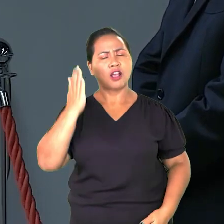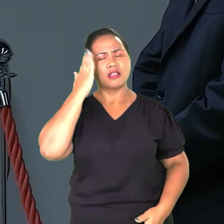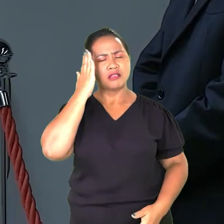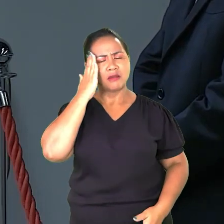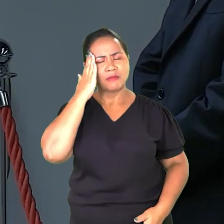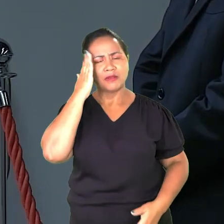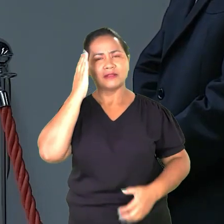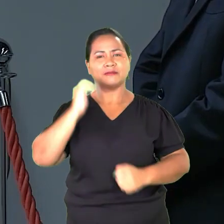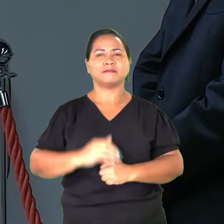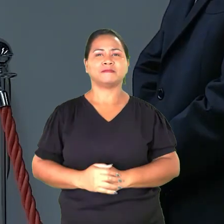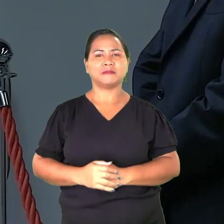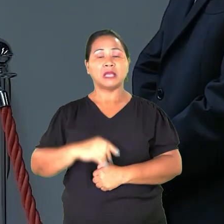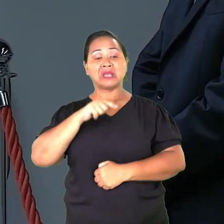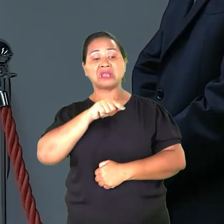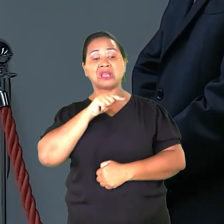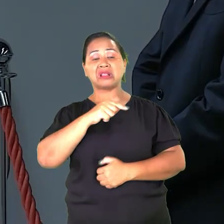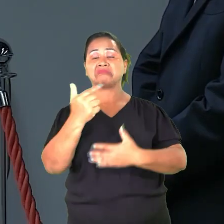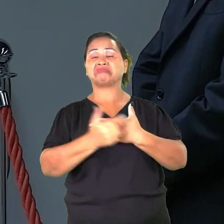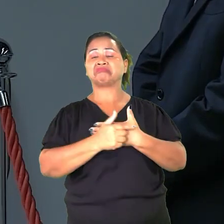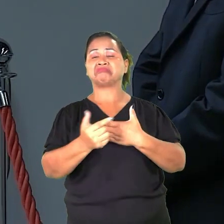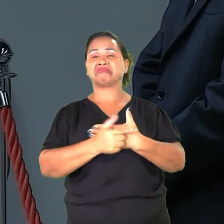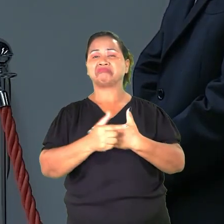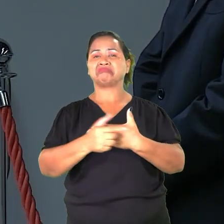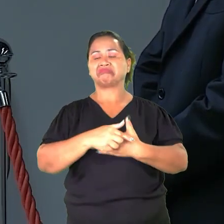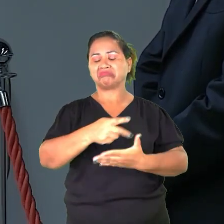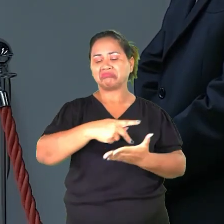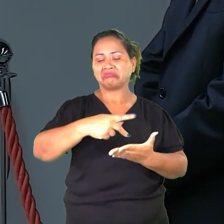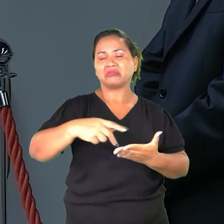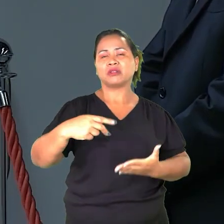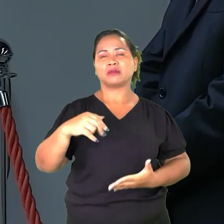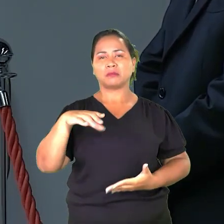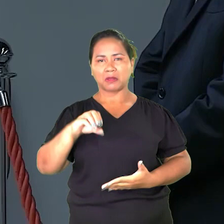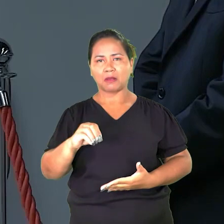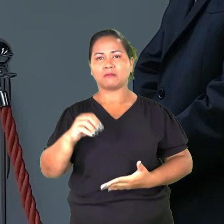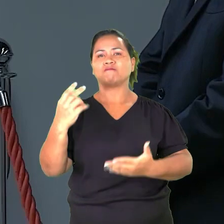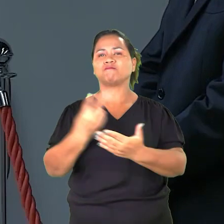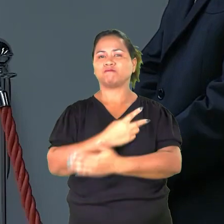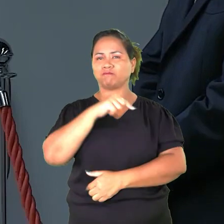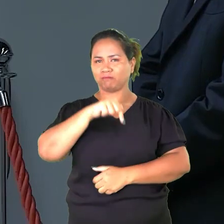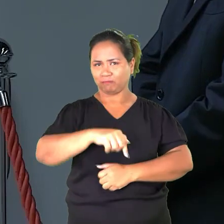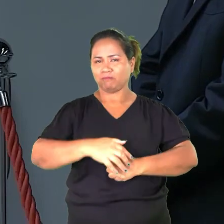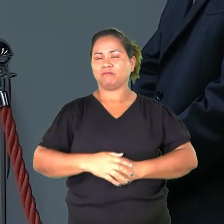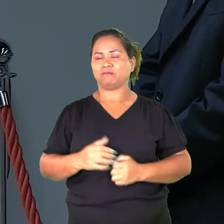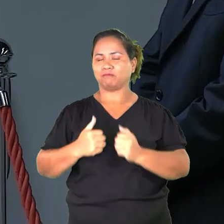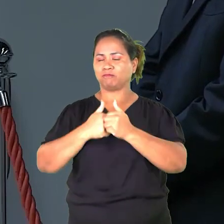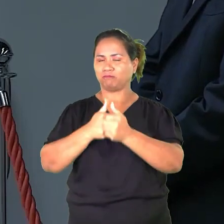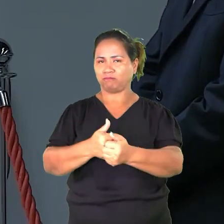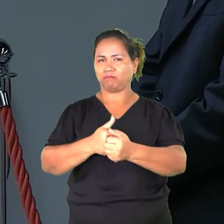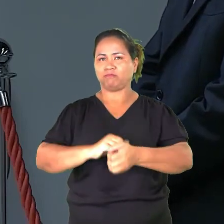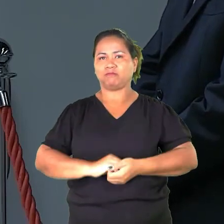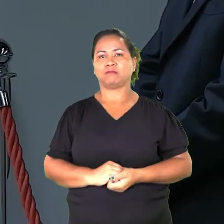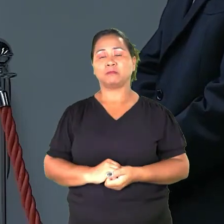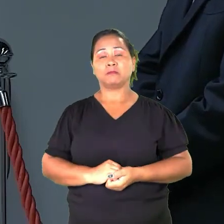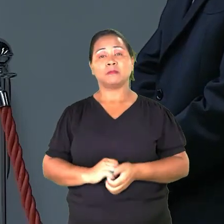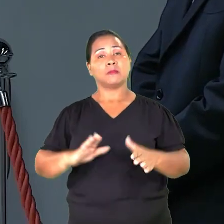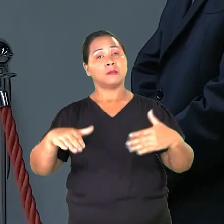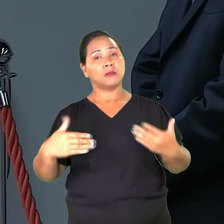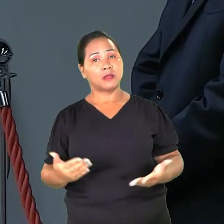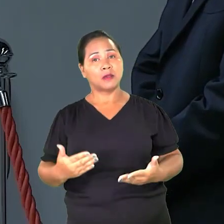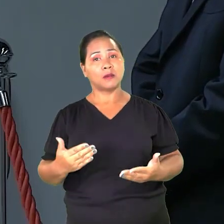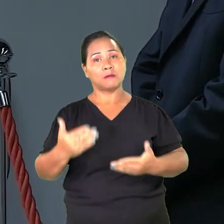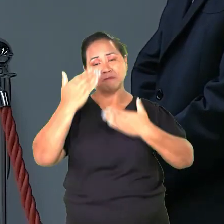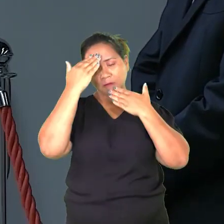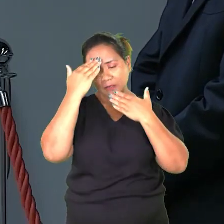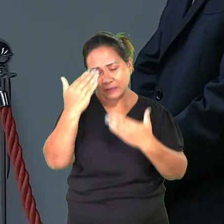ouvia falar do papel que o nosso poeta Paulo Bonfim exercia aqui junto ao tribunal. E aí,